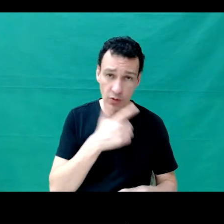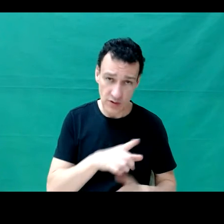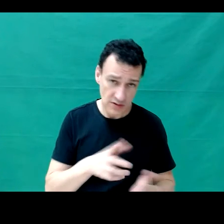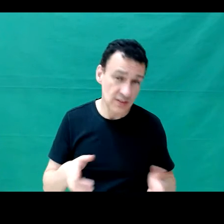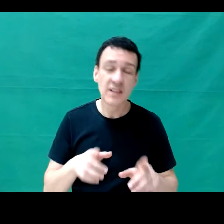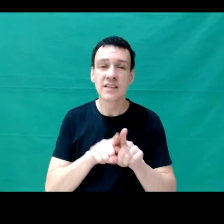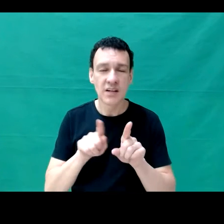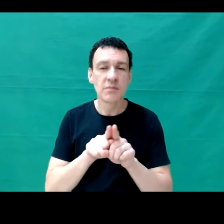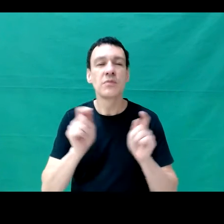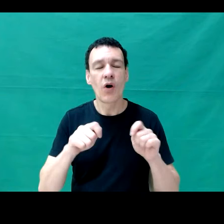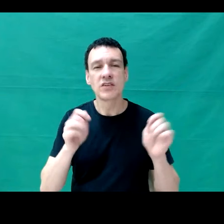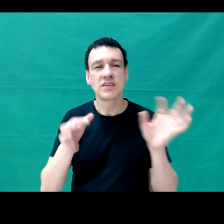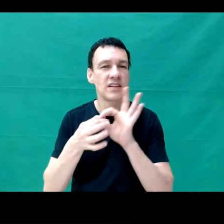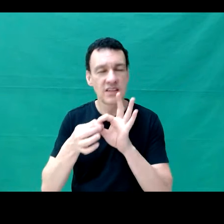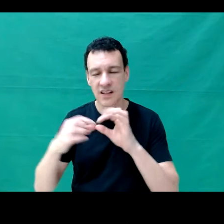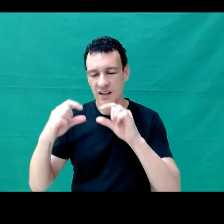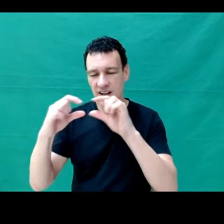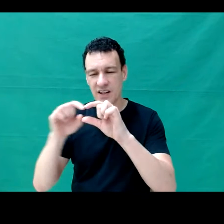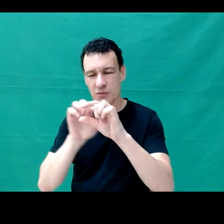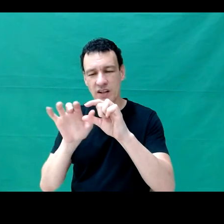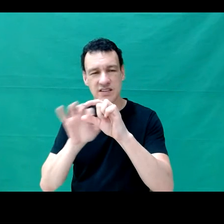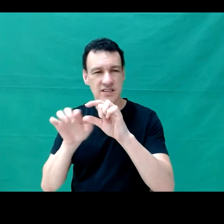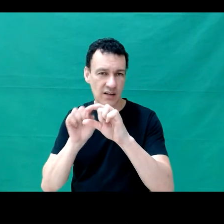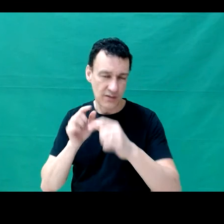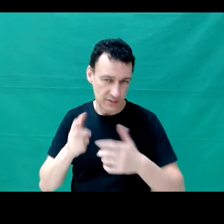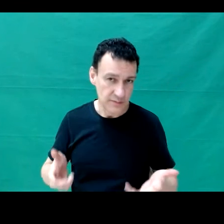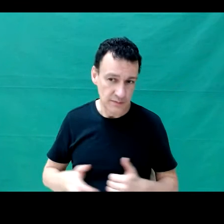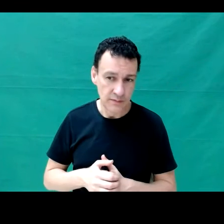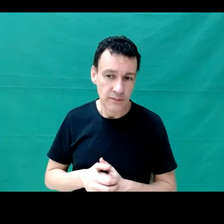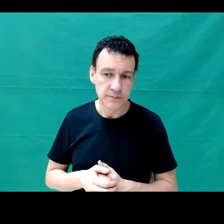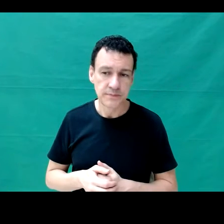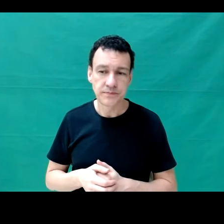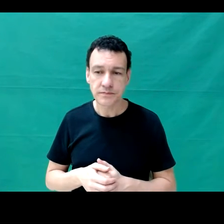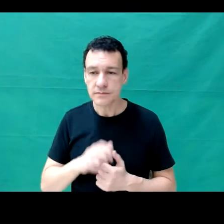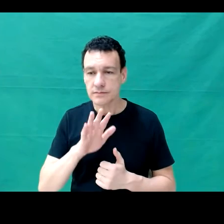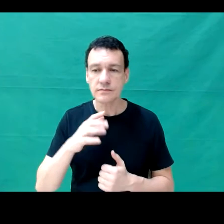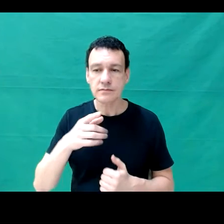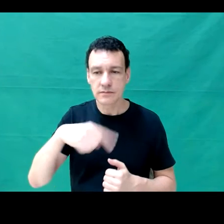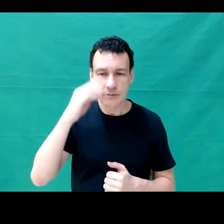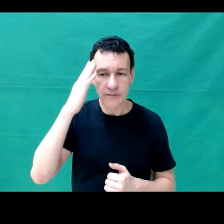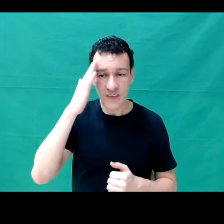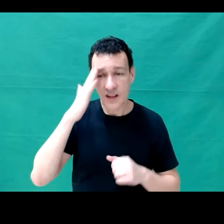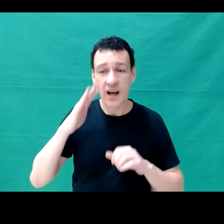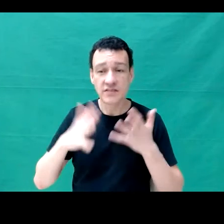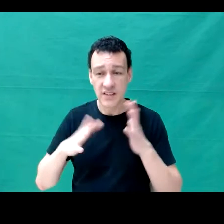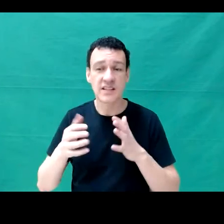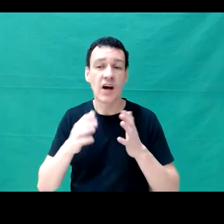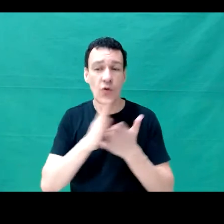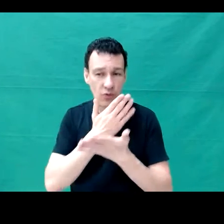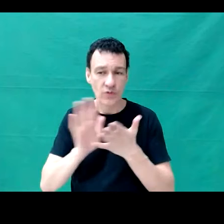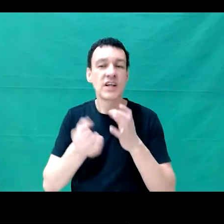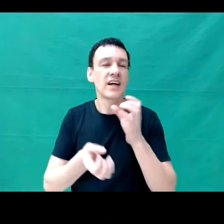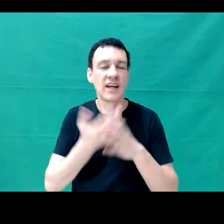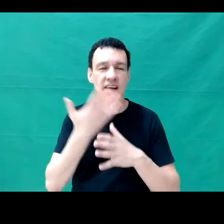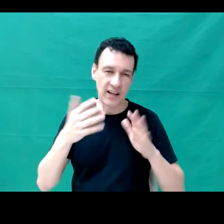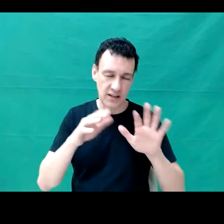de edição, né? Por exemplo, a gente sabe que às vezes o pessoal faz alguns campos de edição que não são acessíveis, né? Que a gente